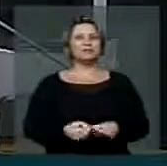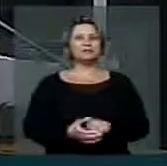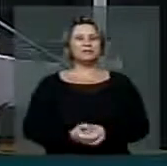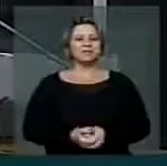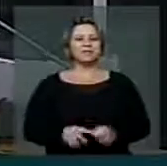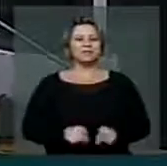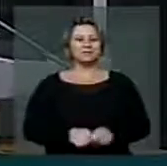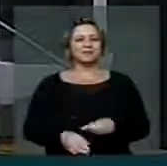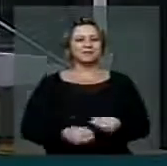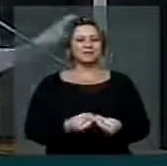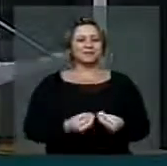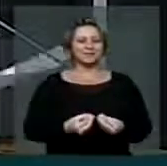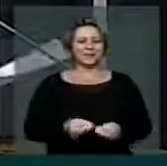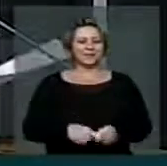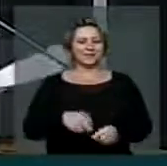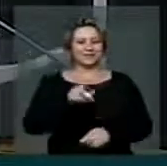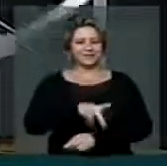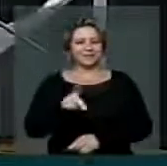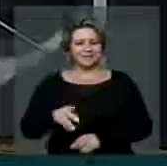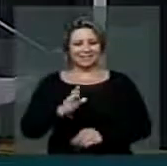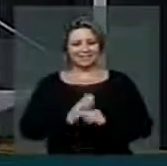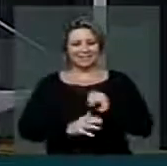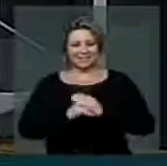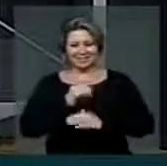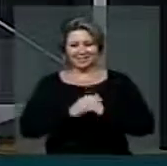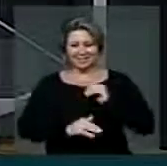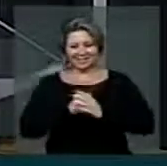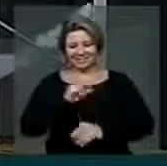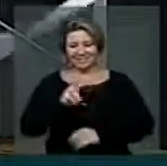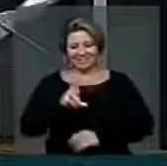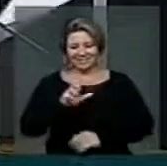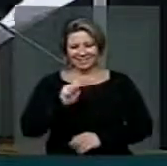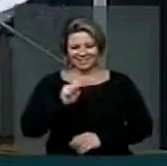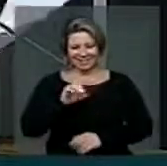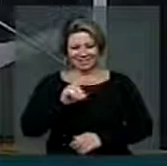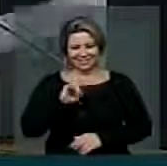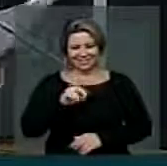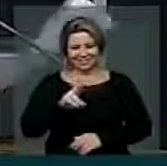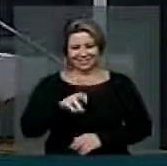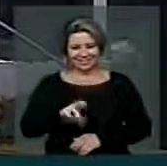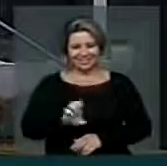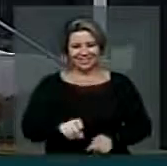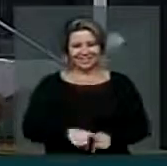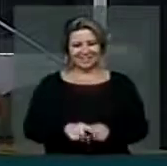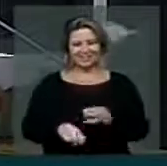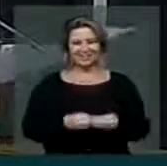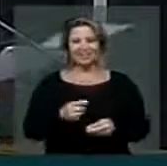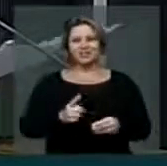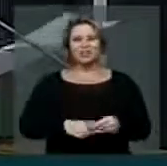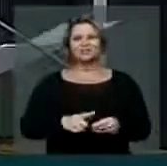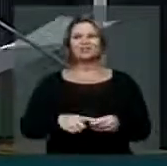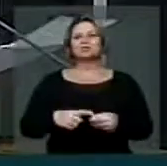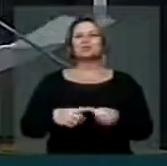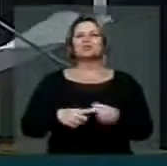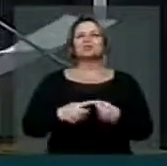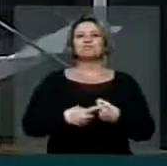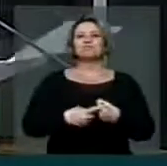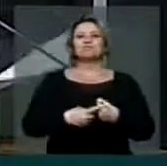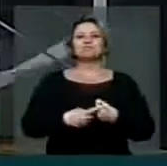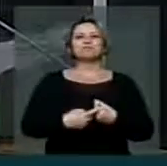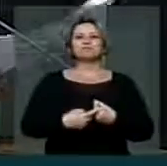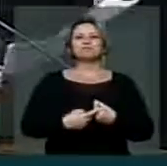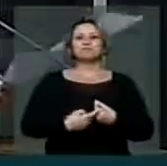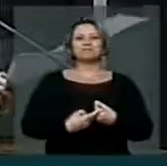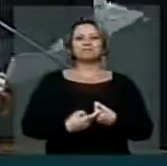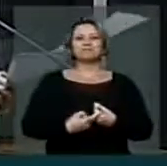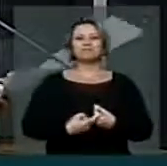uma assistente social, professora Valdirene, que disse: Itinga é uma cidade pequena do Jequitinhonha.